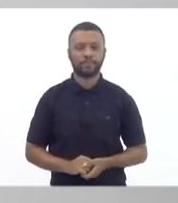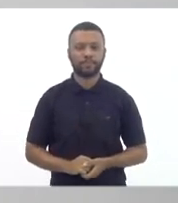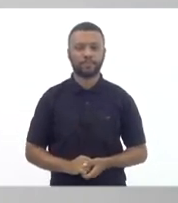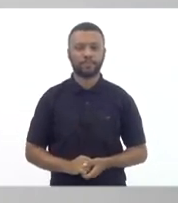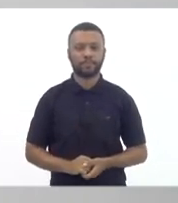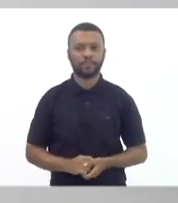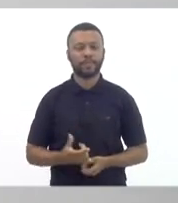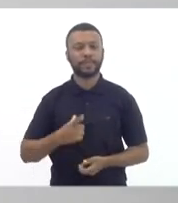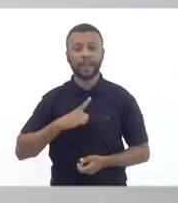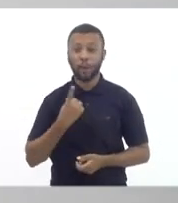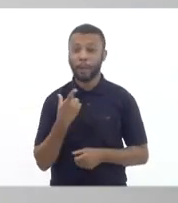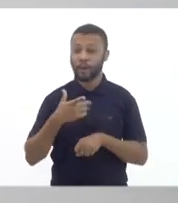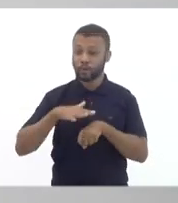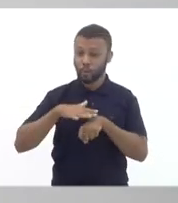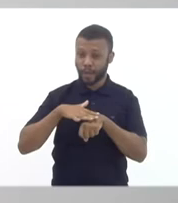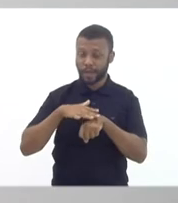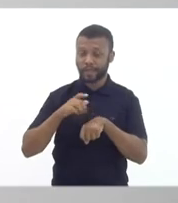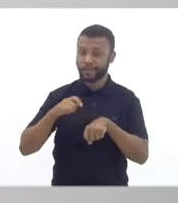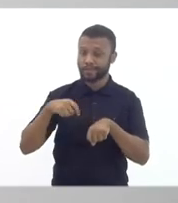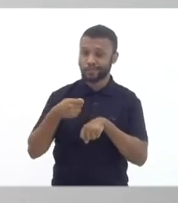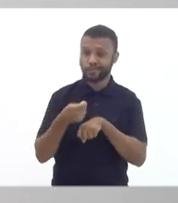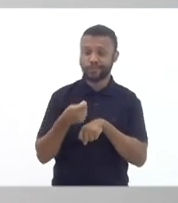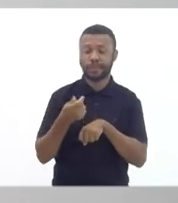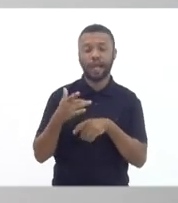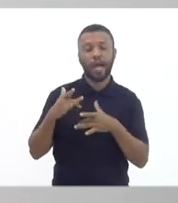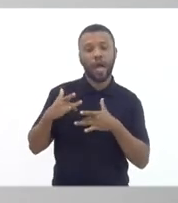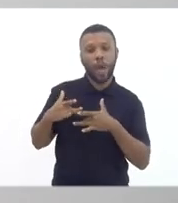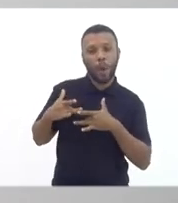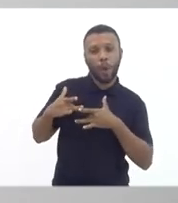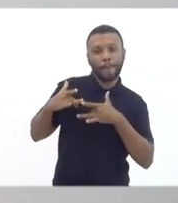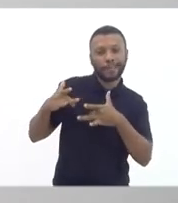Existe uma patologia chamada compaixão.